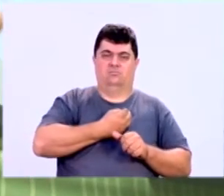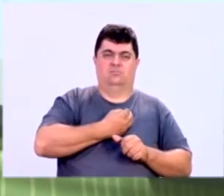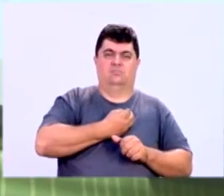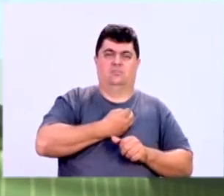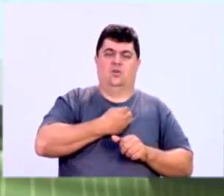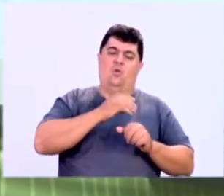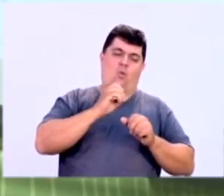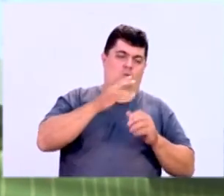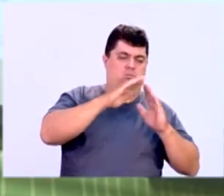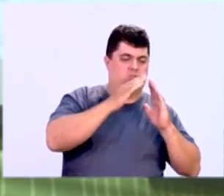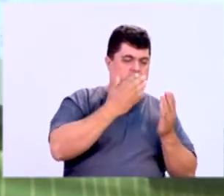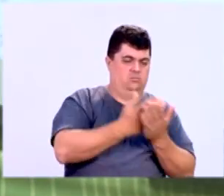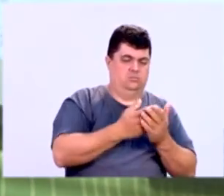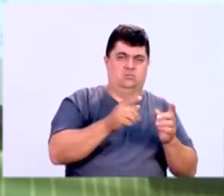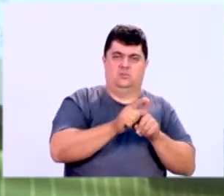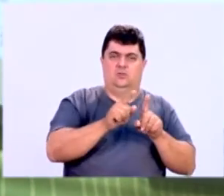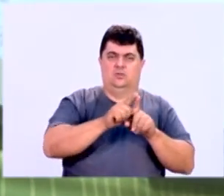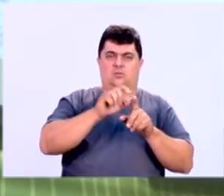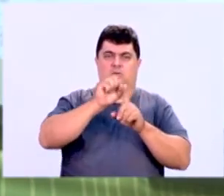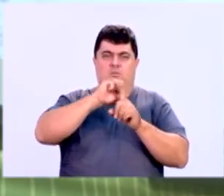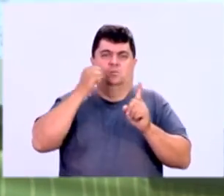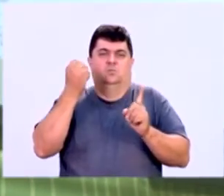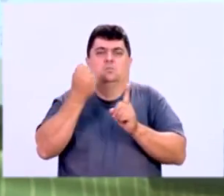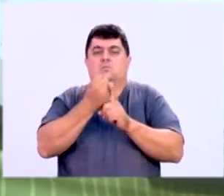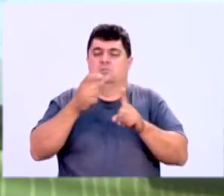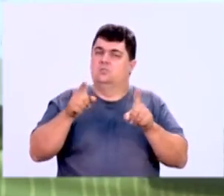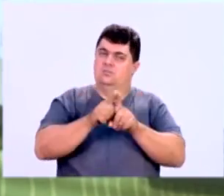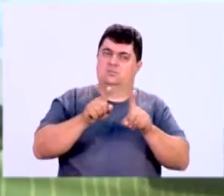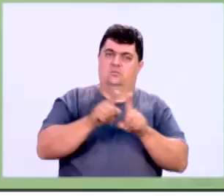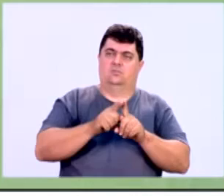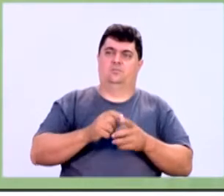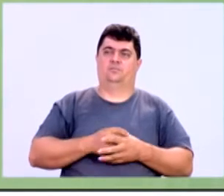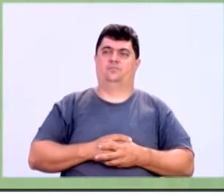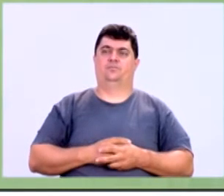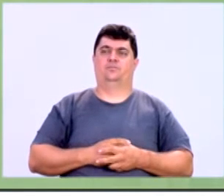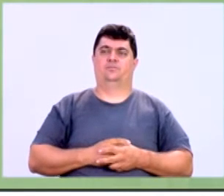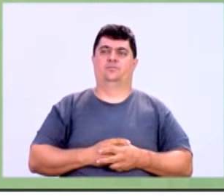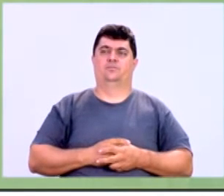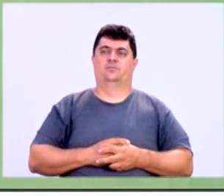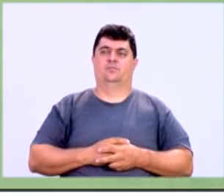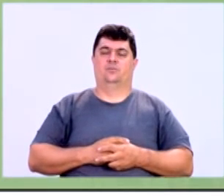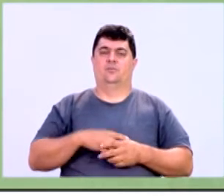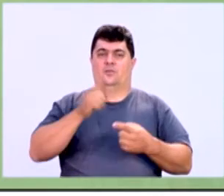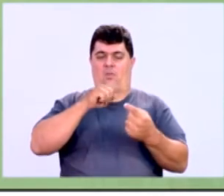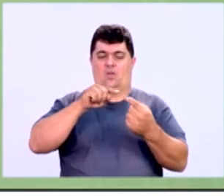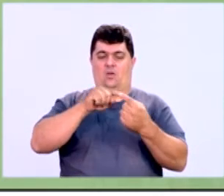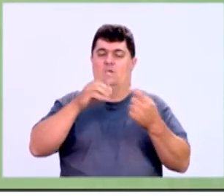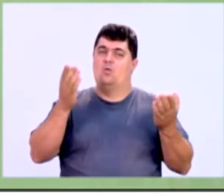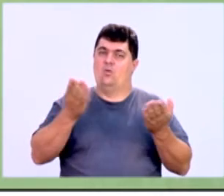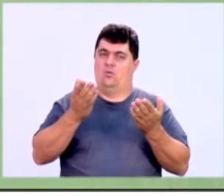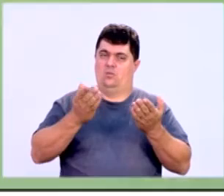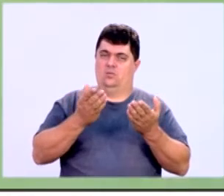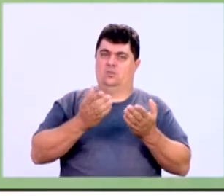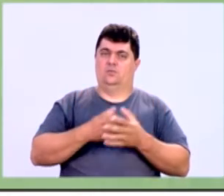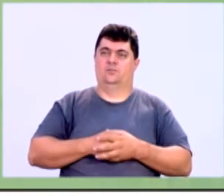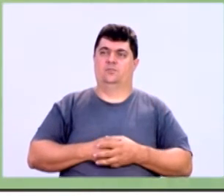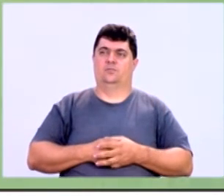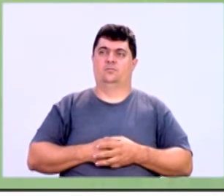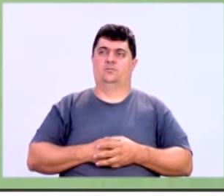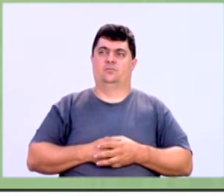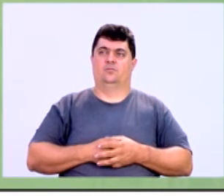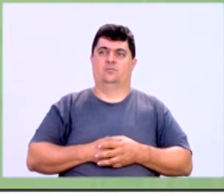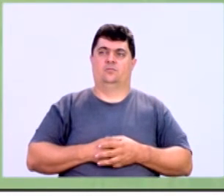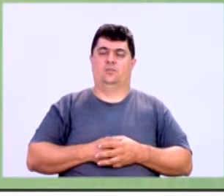da escola, ou até da sociedade em que ele vive, né? Então esse é o objetivo da nossa aula.